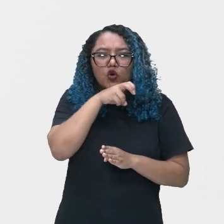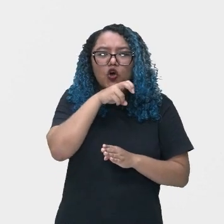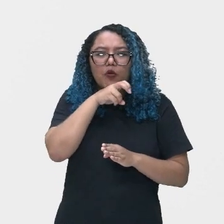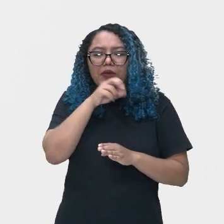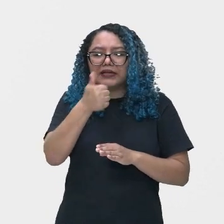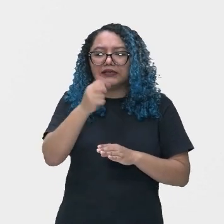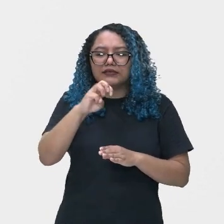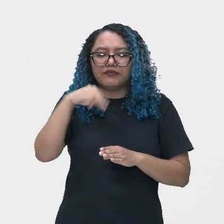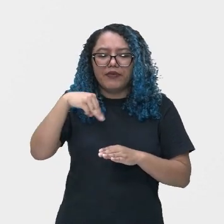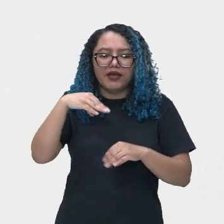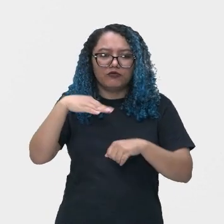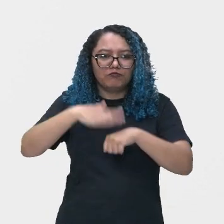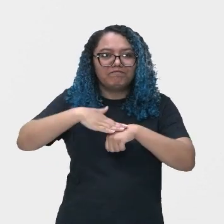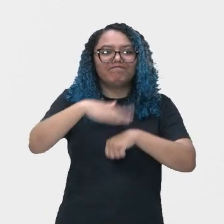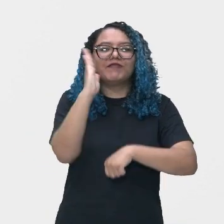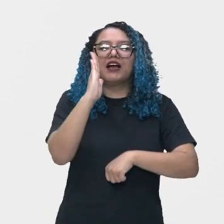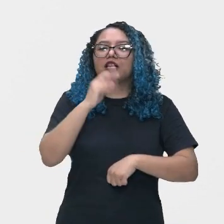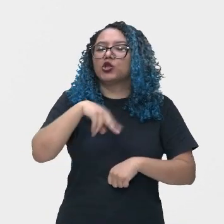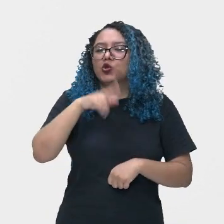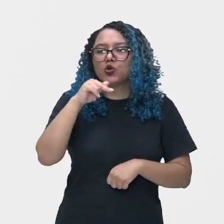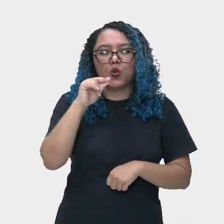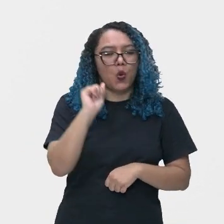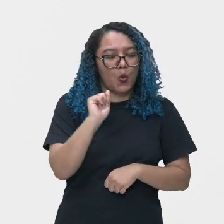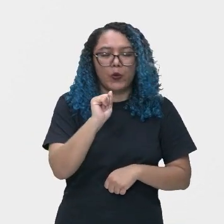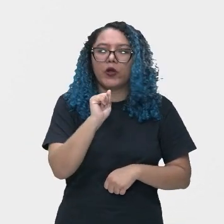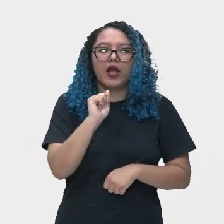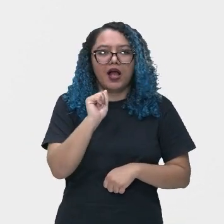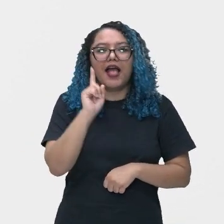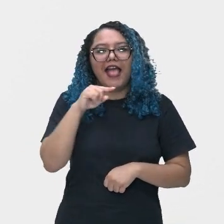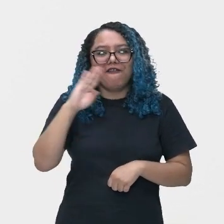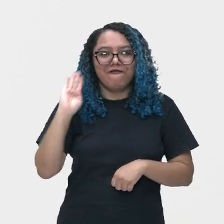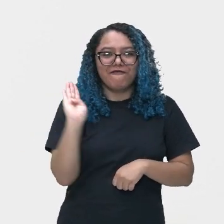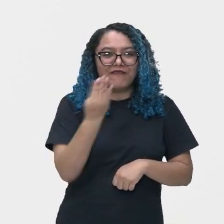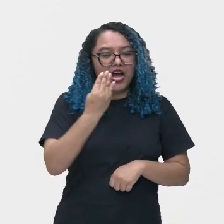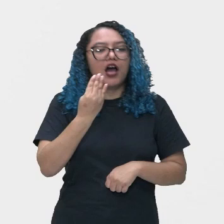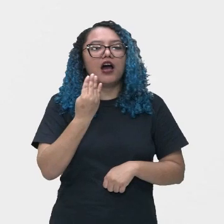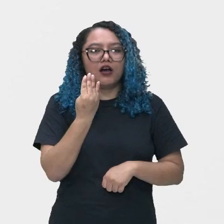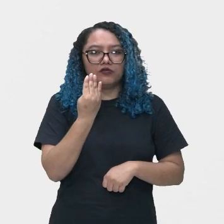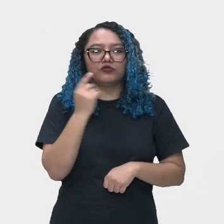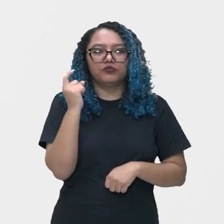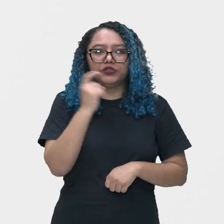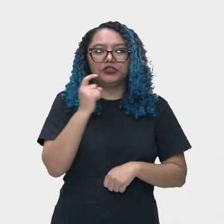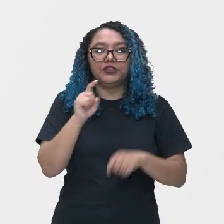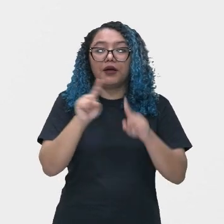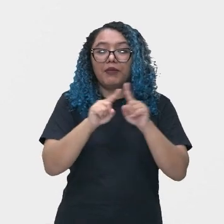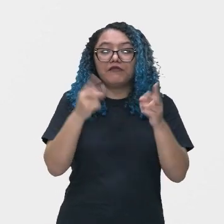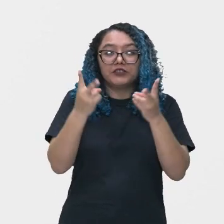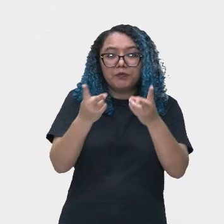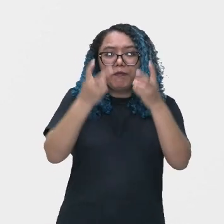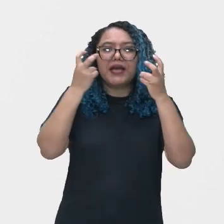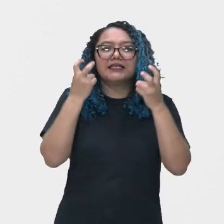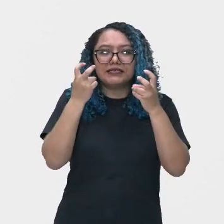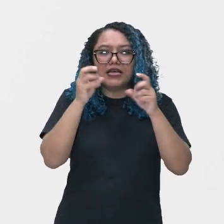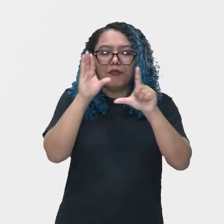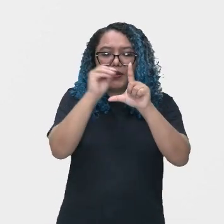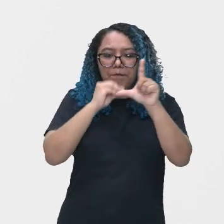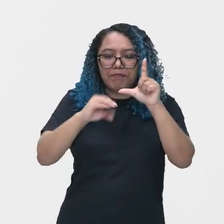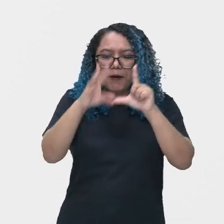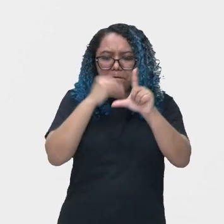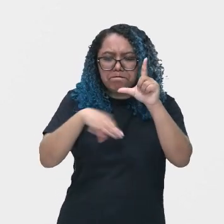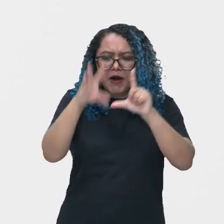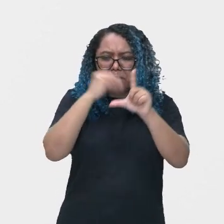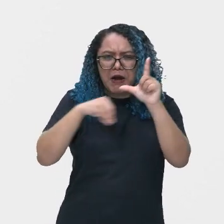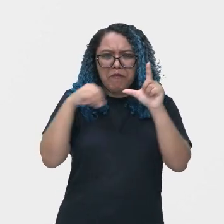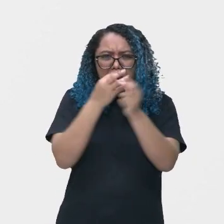notícia falsa, é uma fake news, porém vocês viram o alcance que ela teve, a propagação que ela